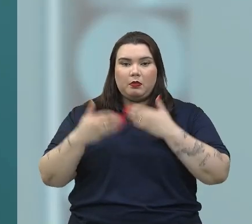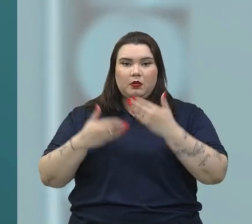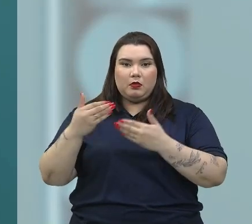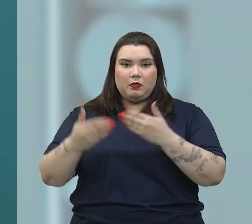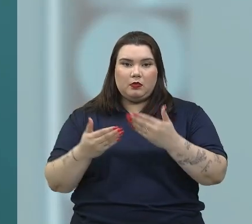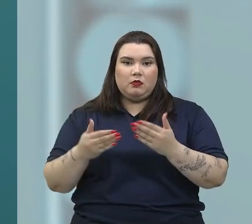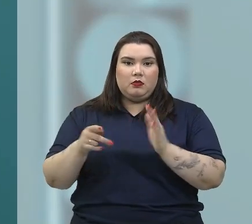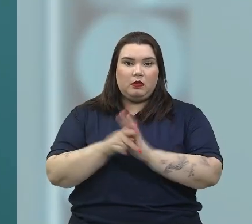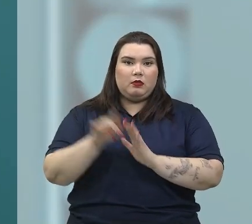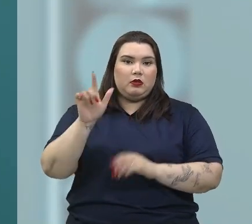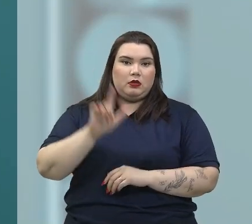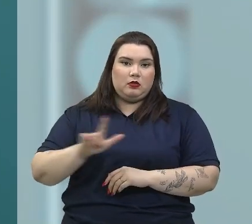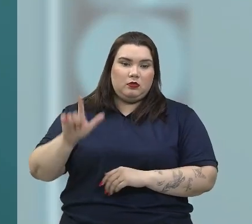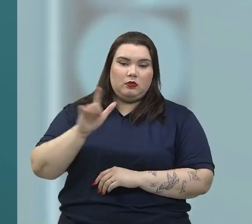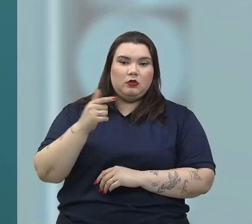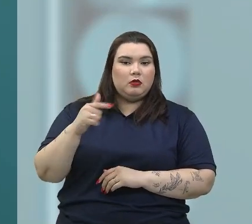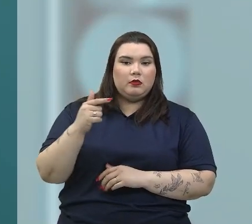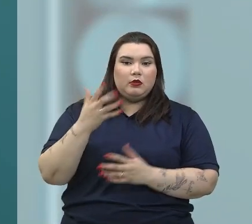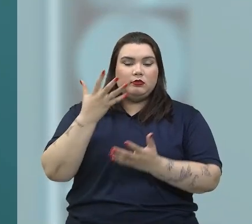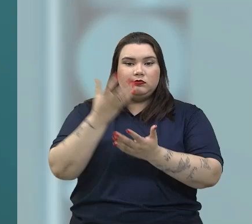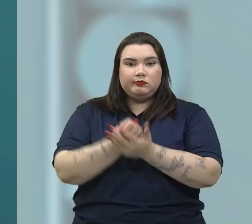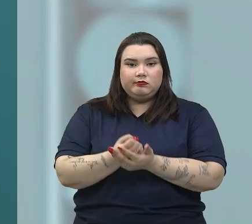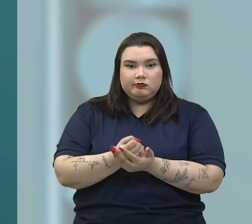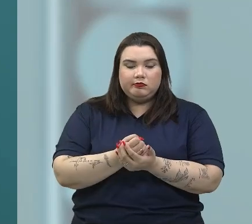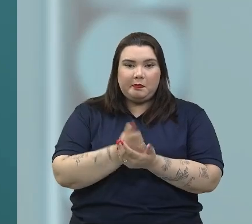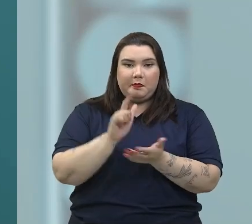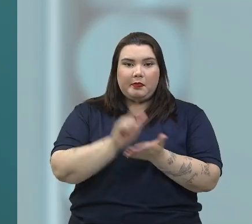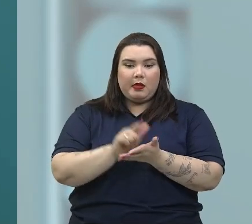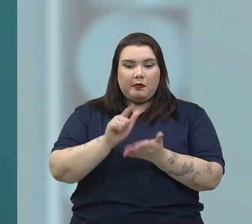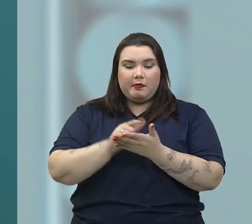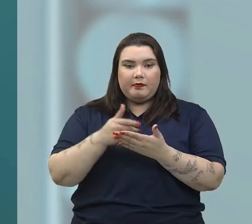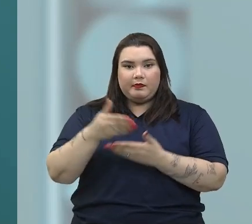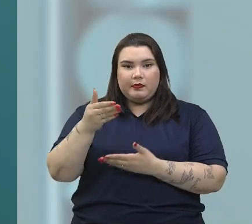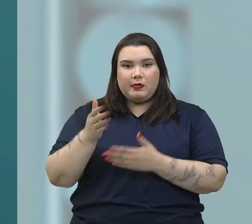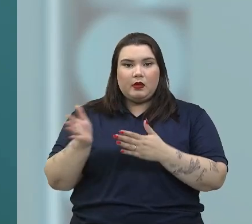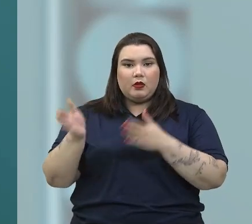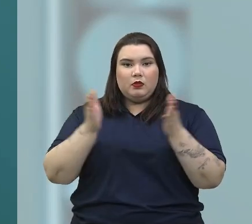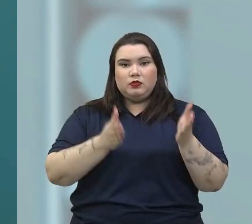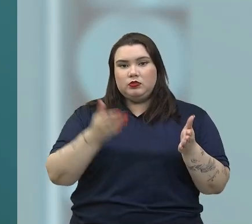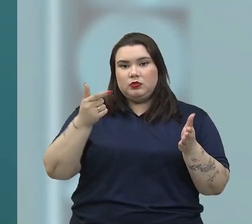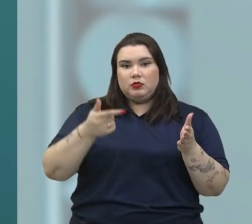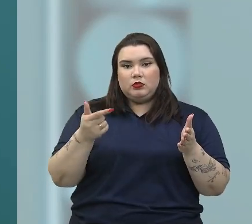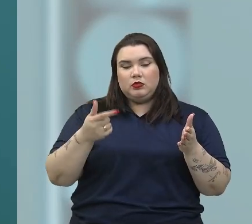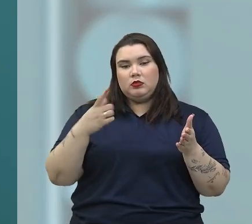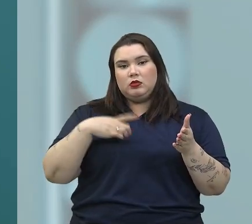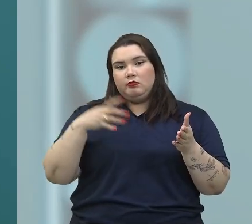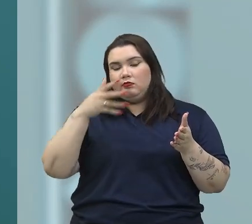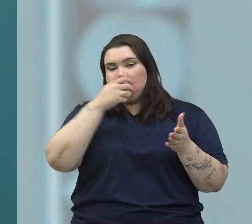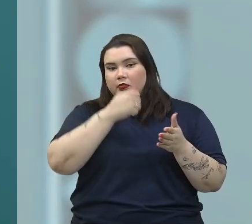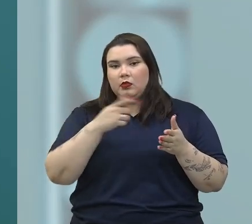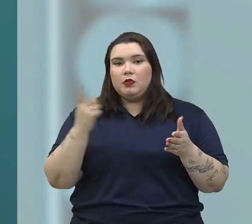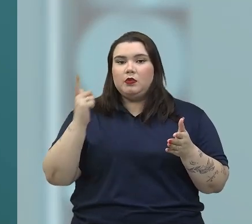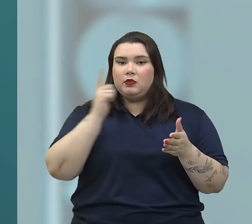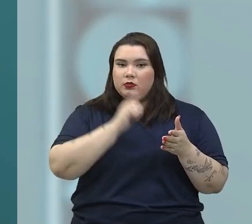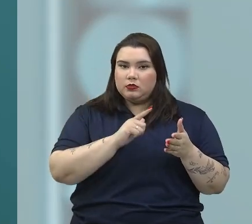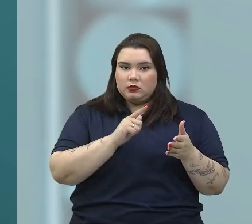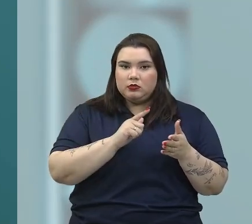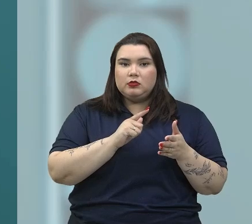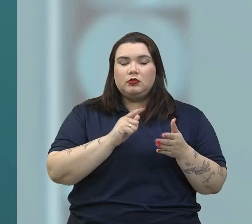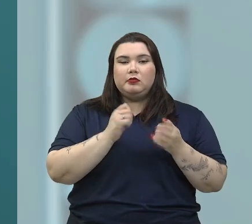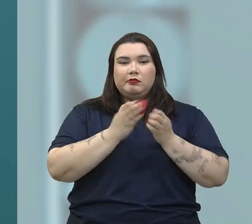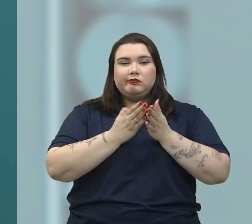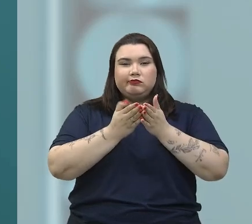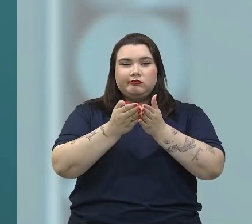literatura amazônica não estão registrados em papéis. Os segundos passos não só sobreviveram, como atravessaram